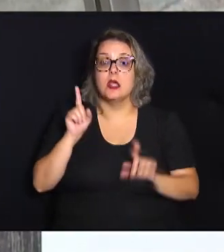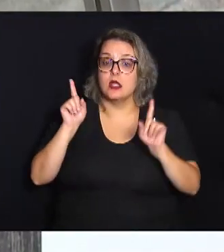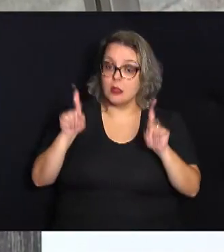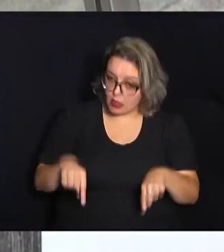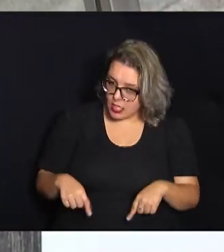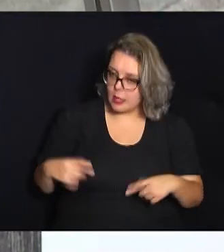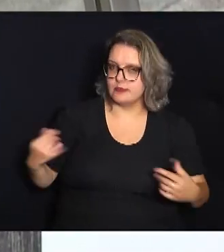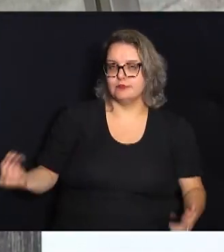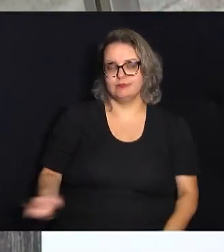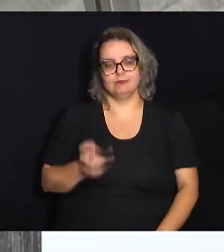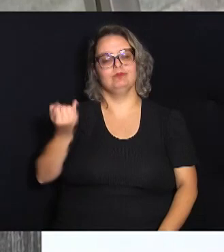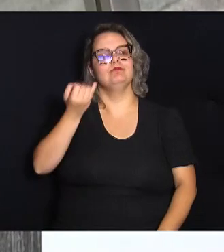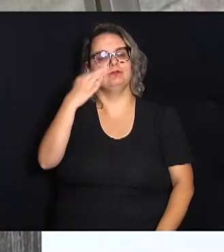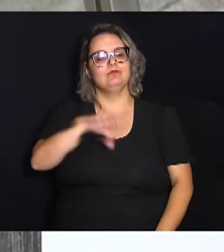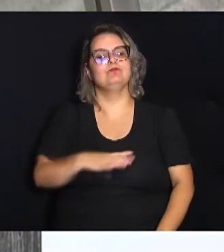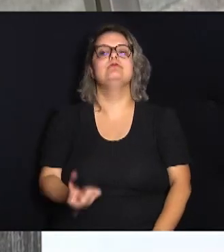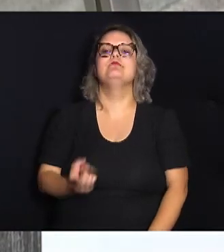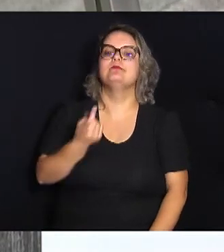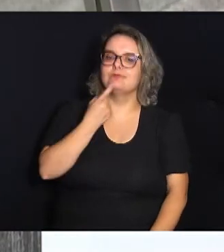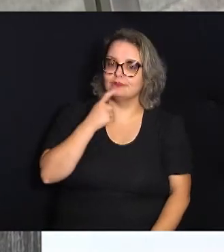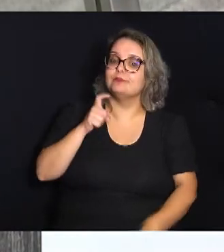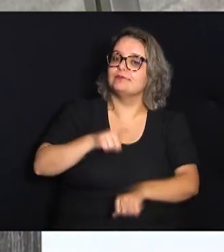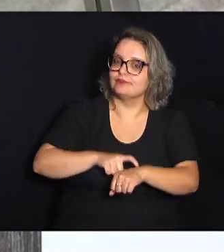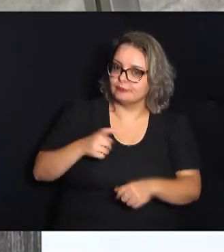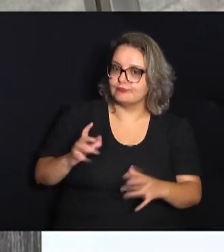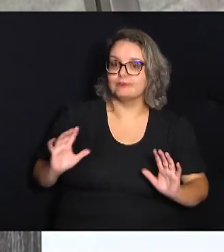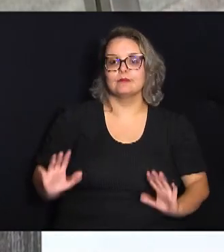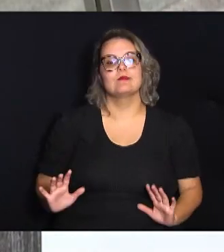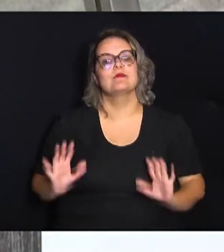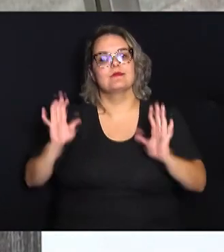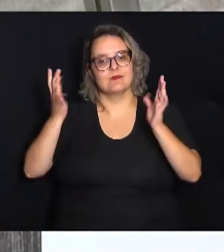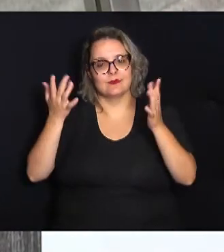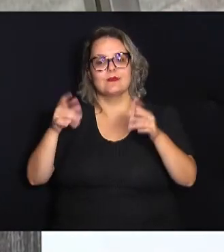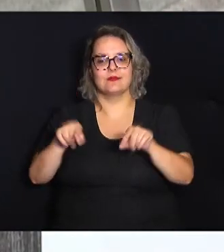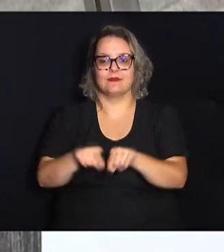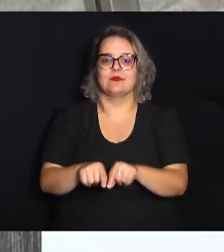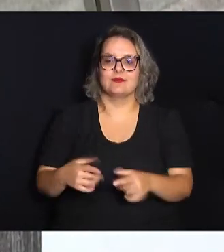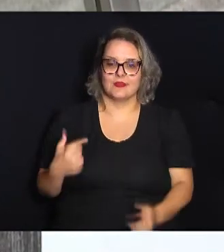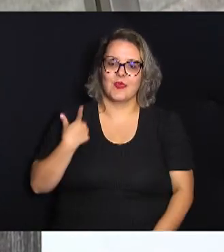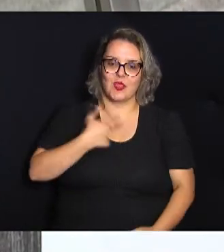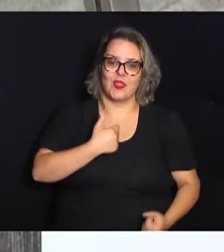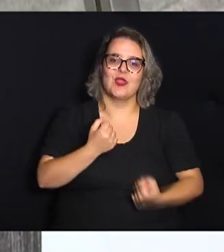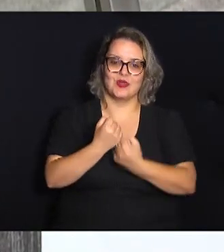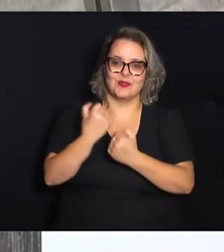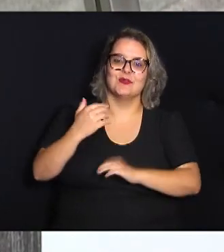que Campinas esteja nesse momento celebrando e o nosso apoio aqui da Câmara Municipal de Campinas.